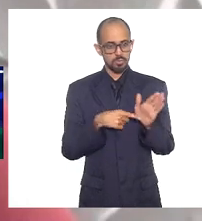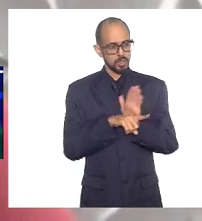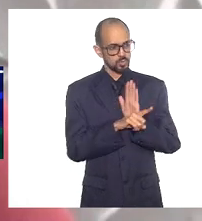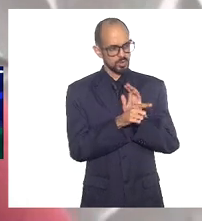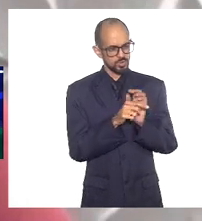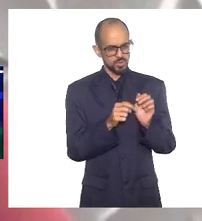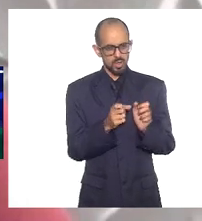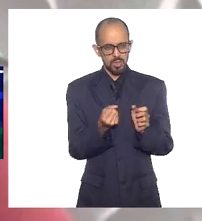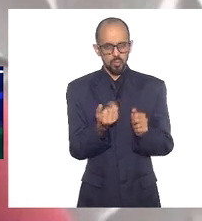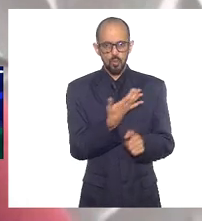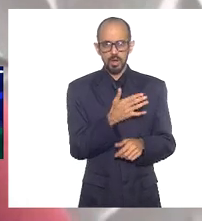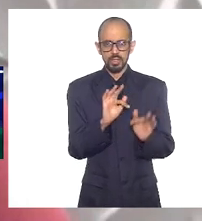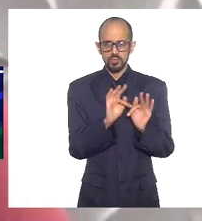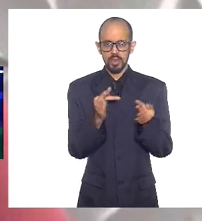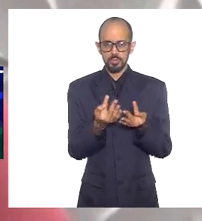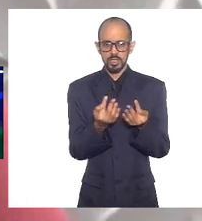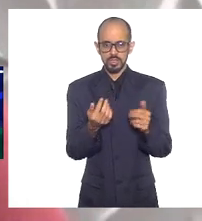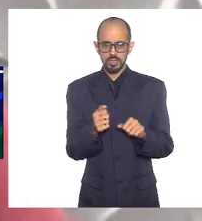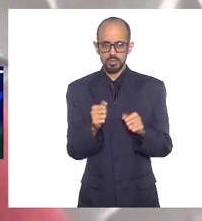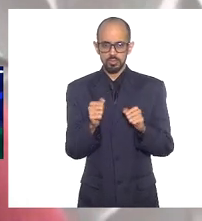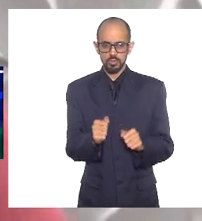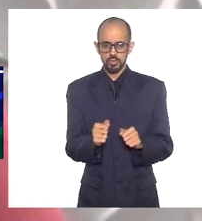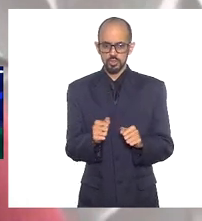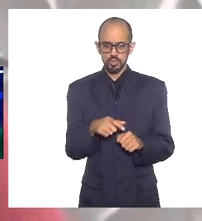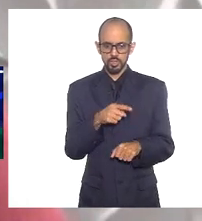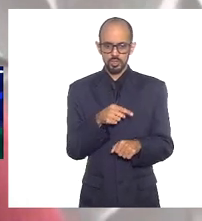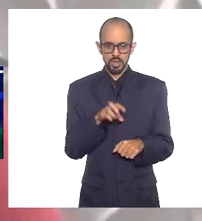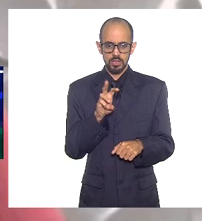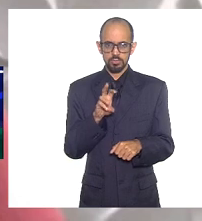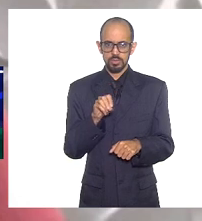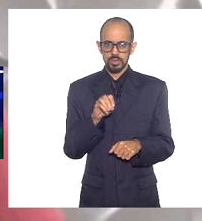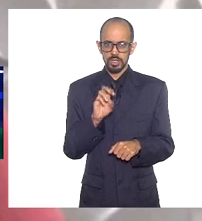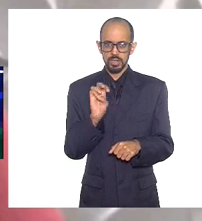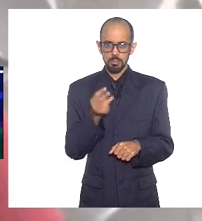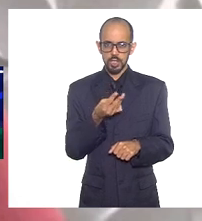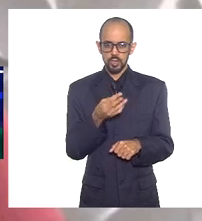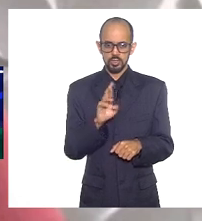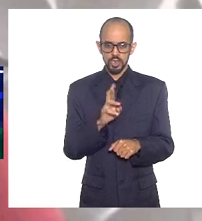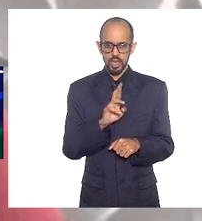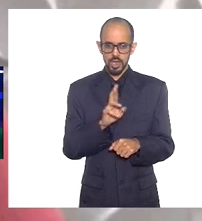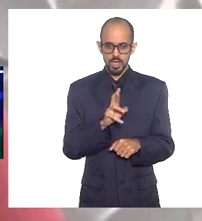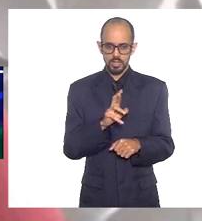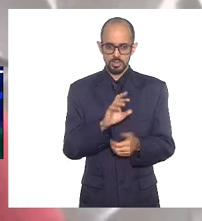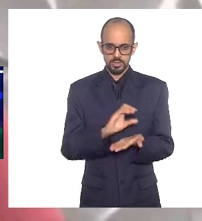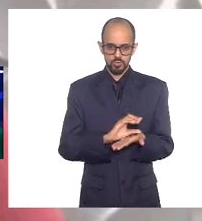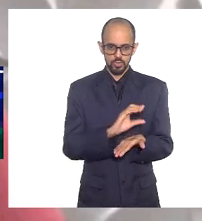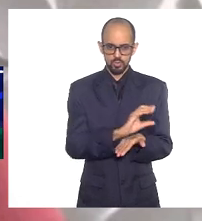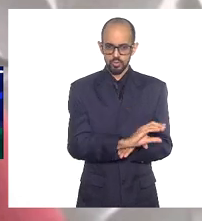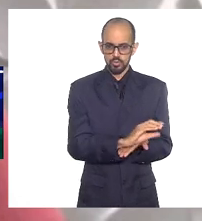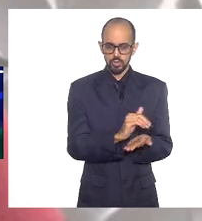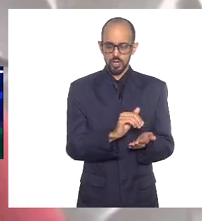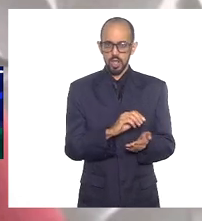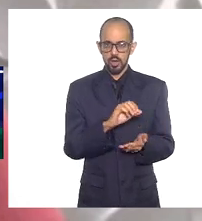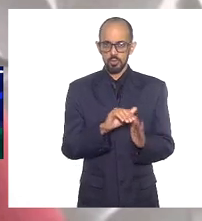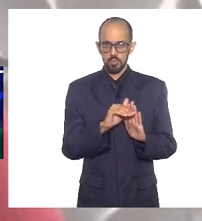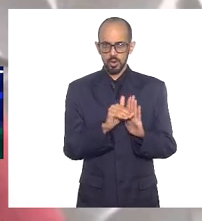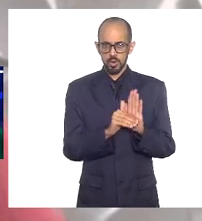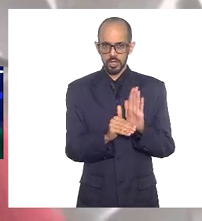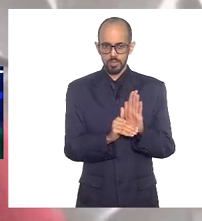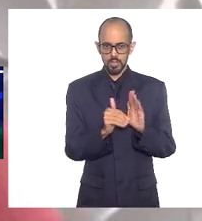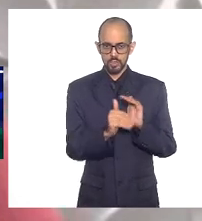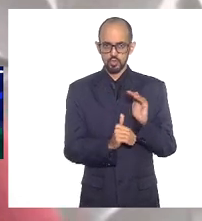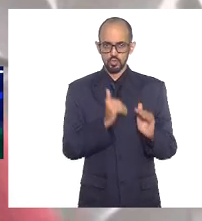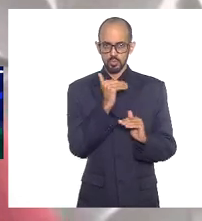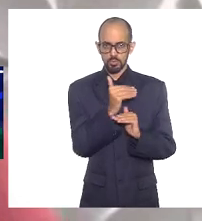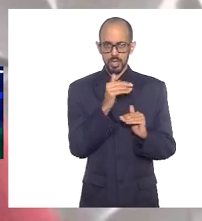famílias poderiam ser socorridas com mais 30 milhões de reais destinados ao programa Supera Rio essa é a